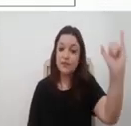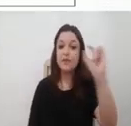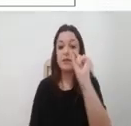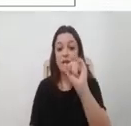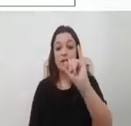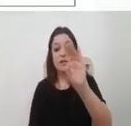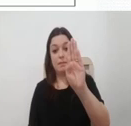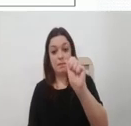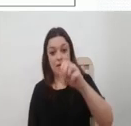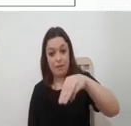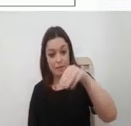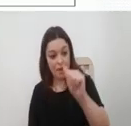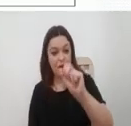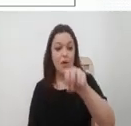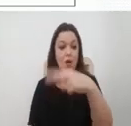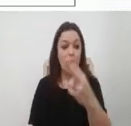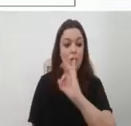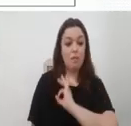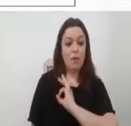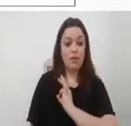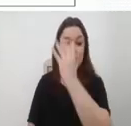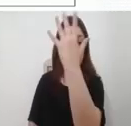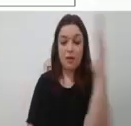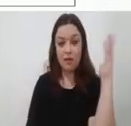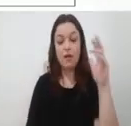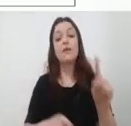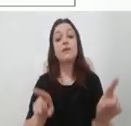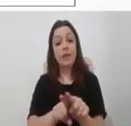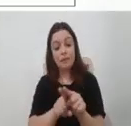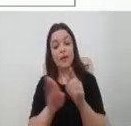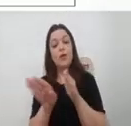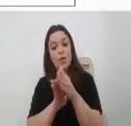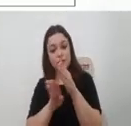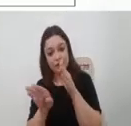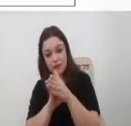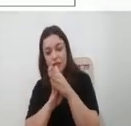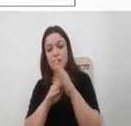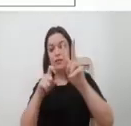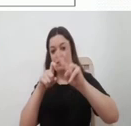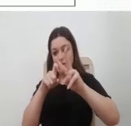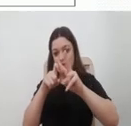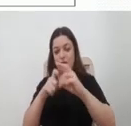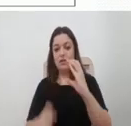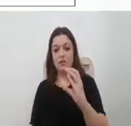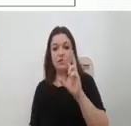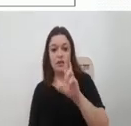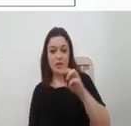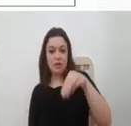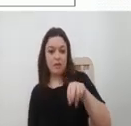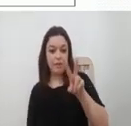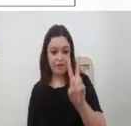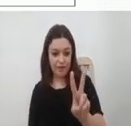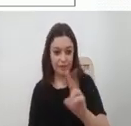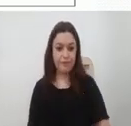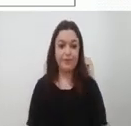feita ao IBAMA ou à Polícia Ambiental e também ao Conselho Regional de Medicina Veterinária, né, lembrando em